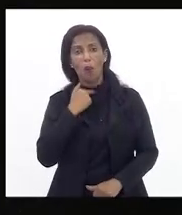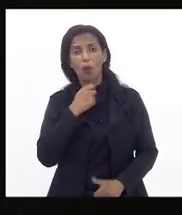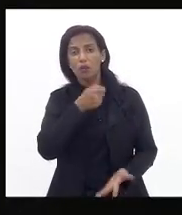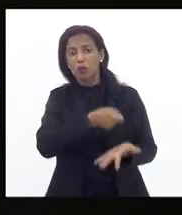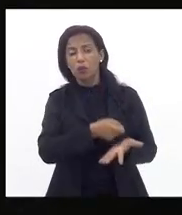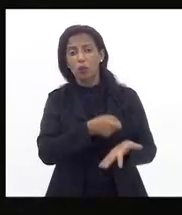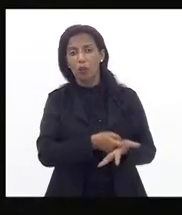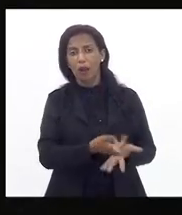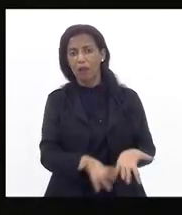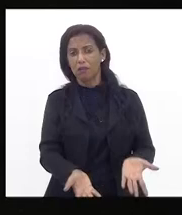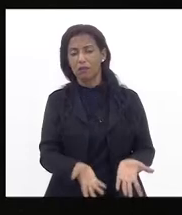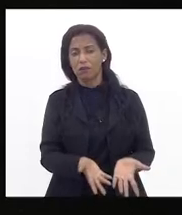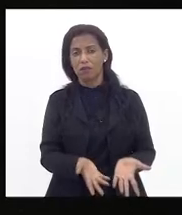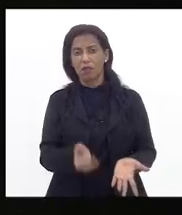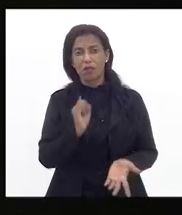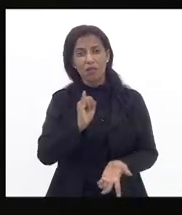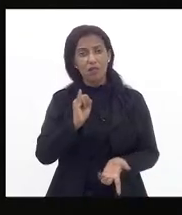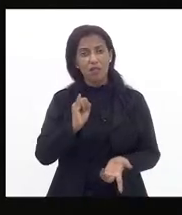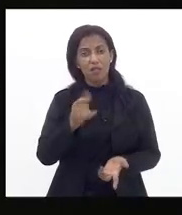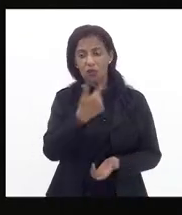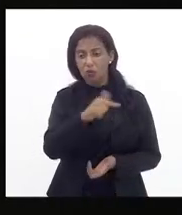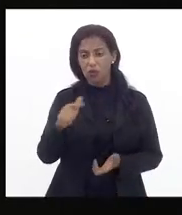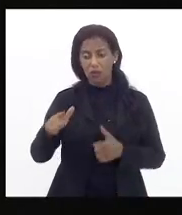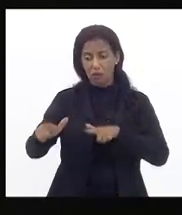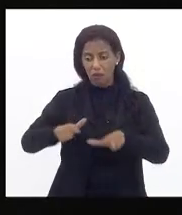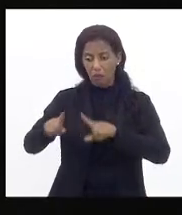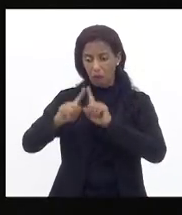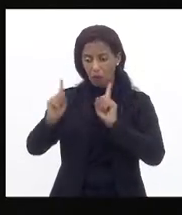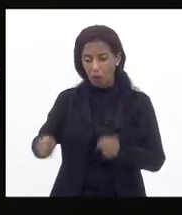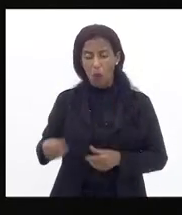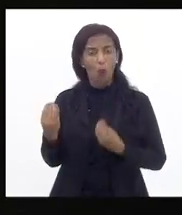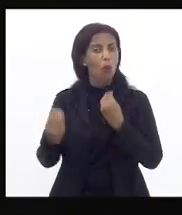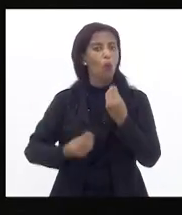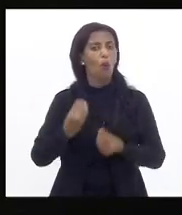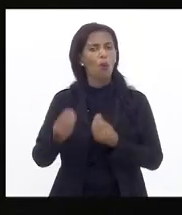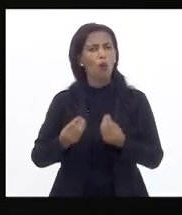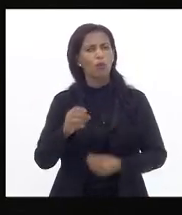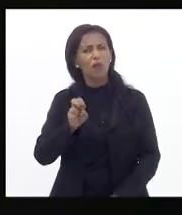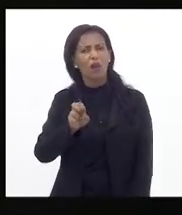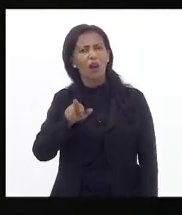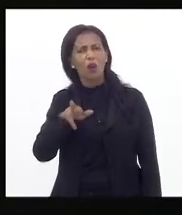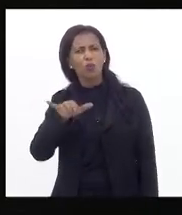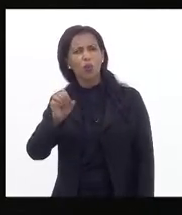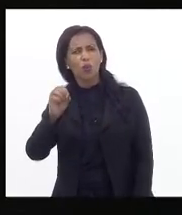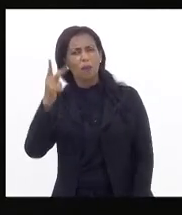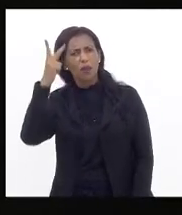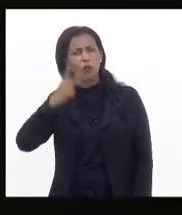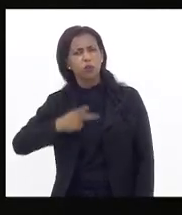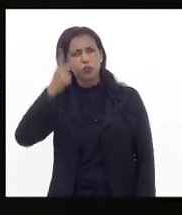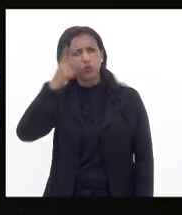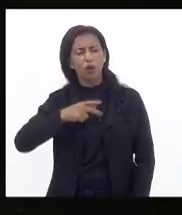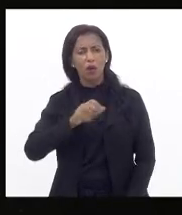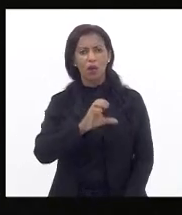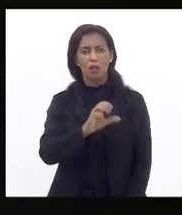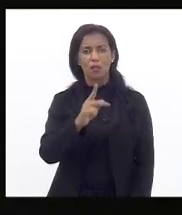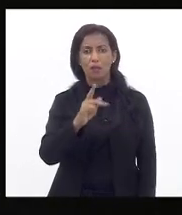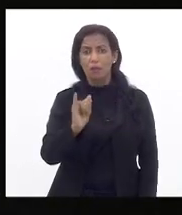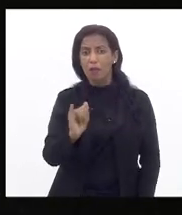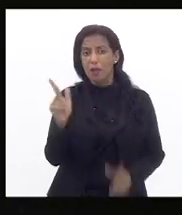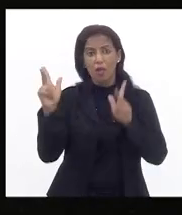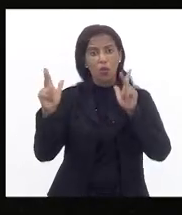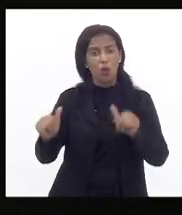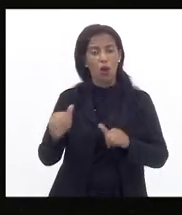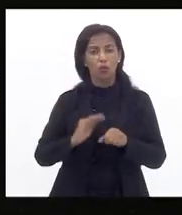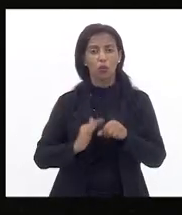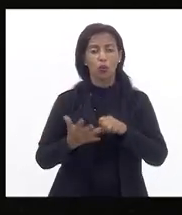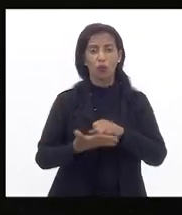penalizado se não fosse o serviço público hoje a gente não teria a autonomia dos Servidores e servidoras uma CPI da cor vídeo